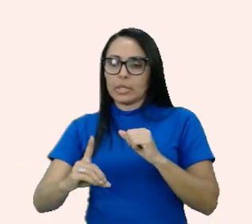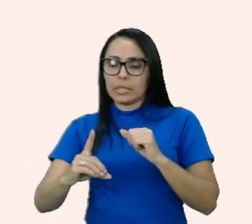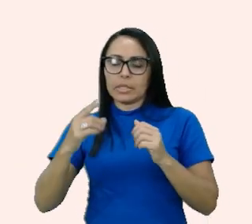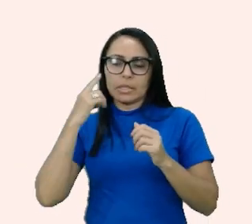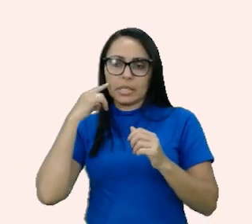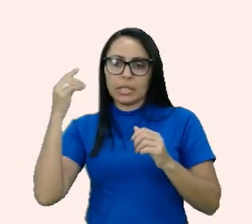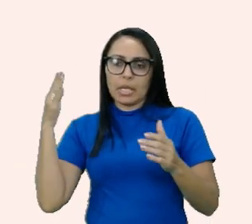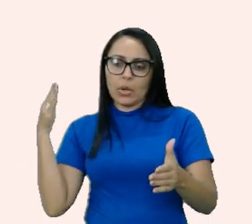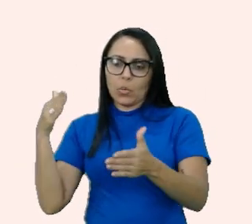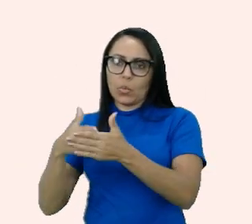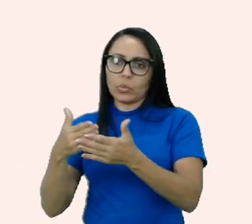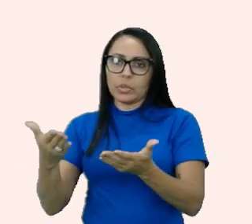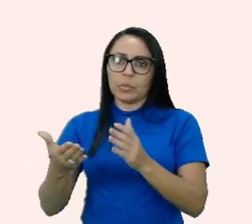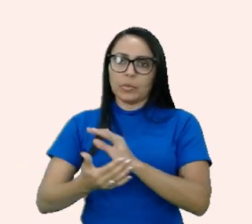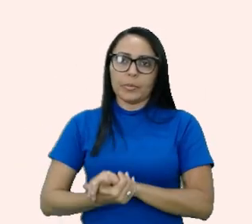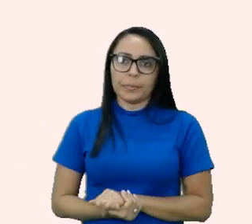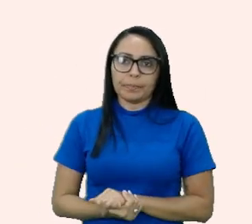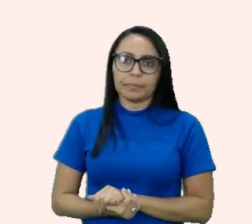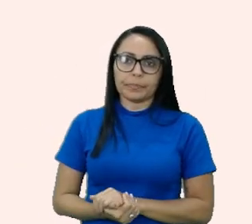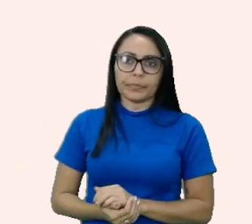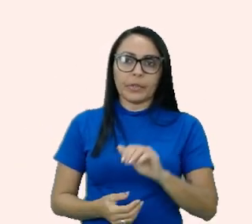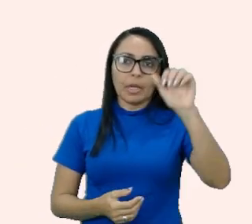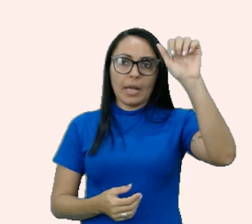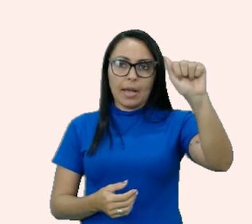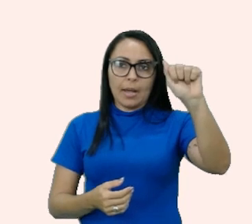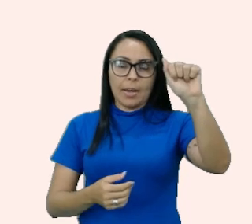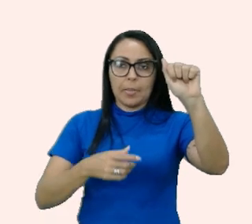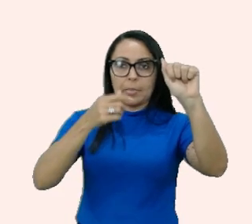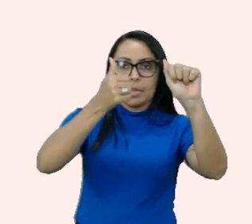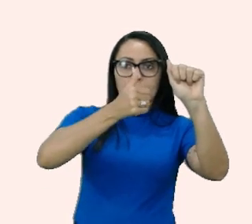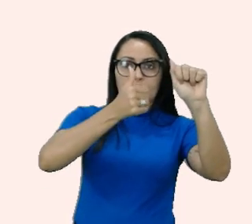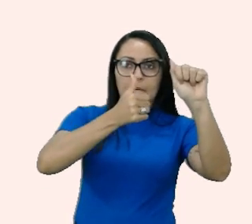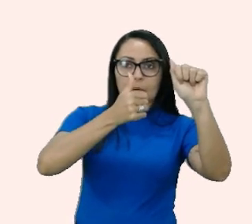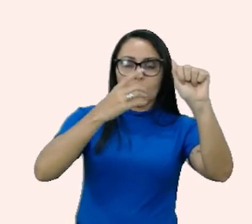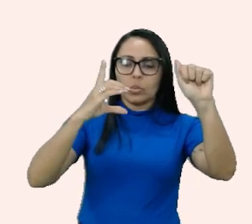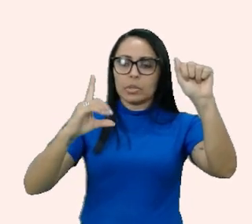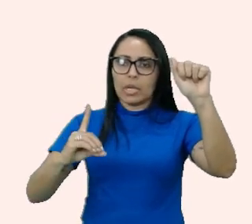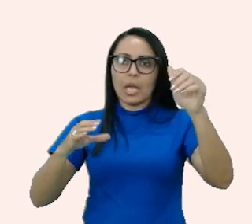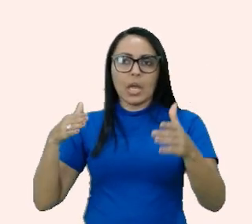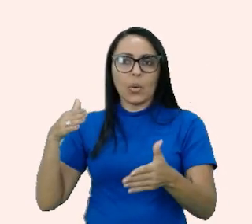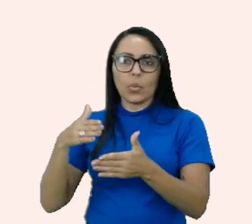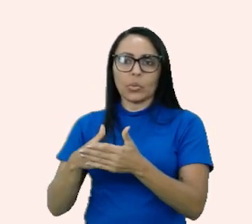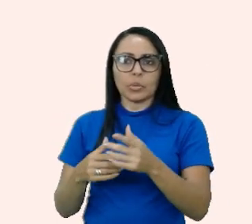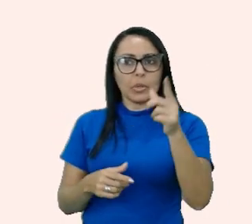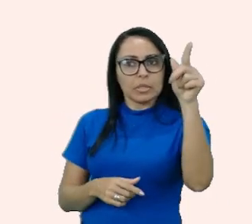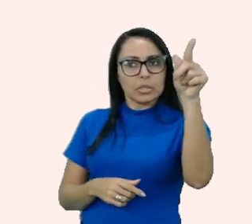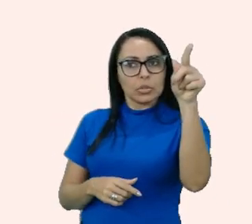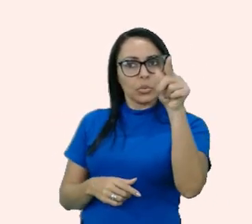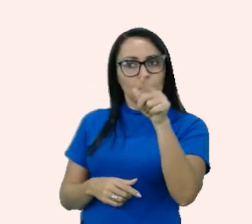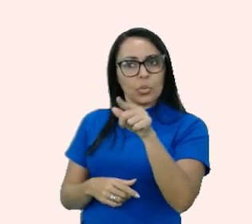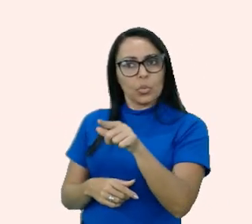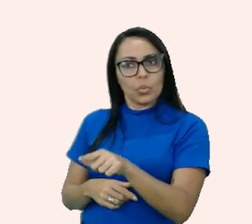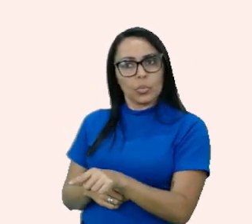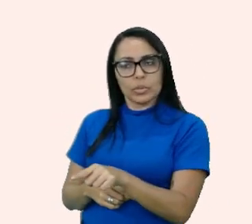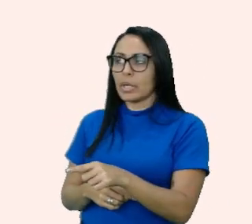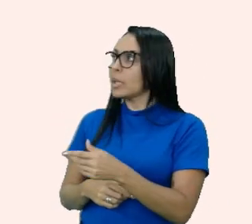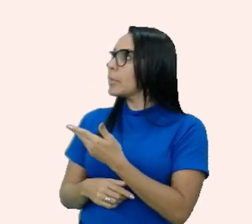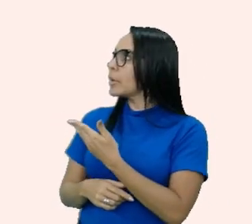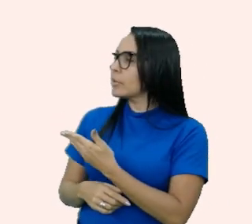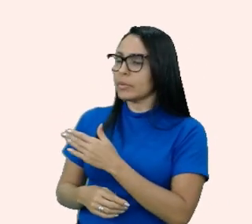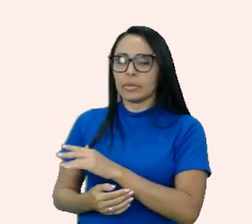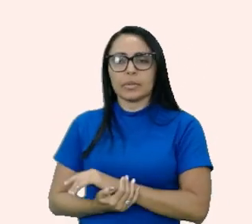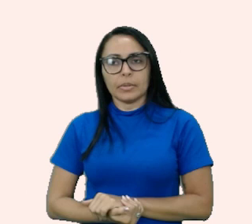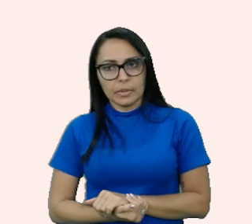para D. Então eu tenho A, primeiro elemento, D, o último elemento. Então esses dois elementos aí são chamados